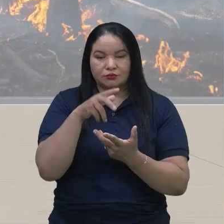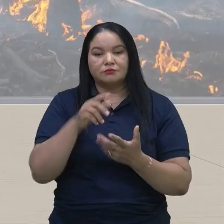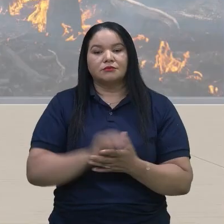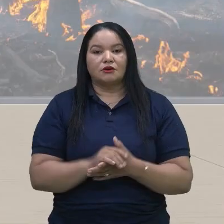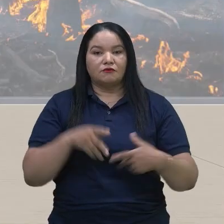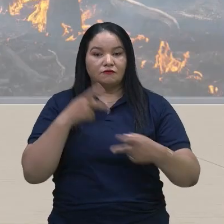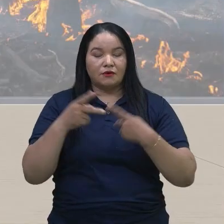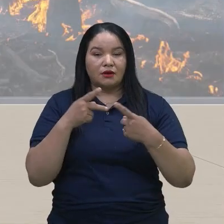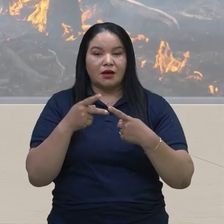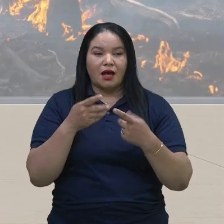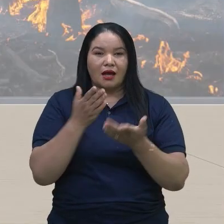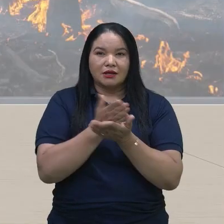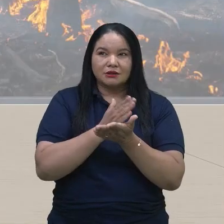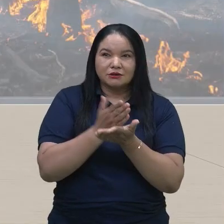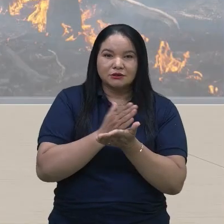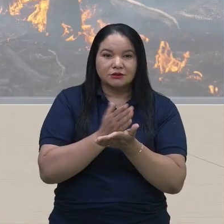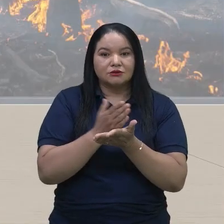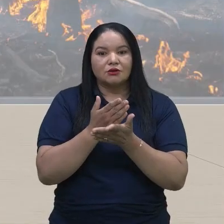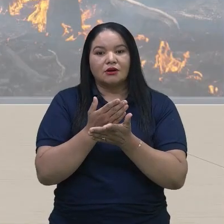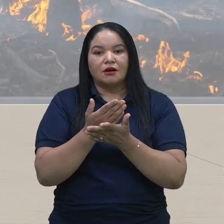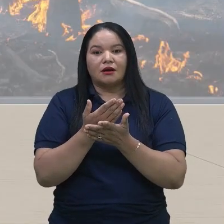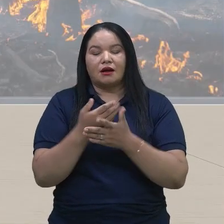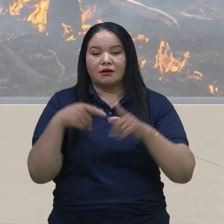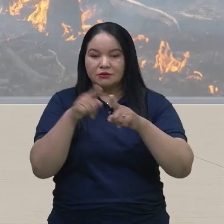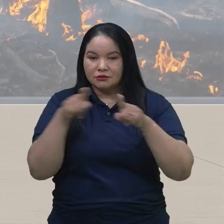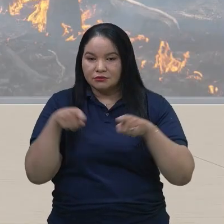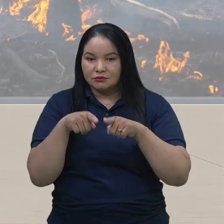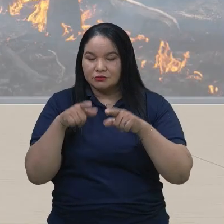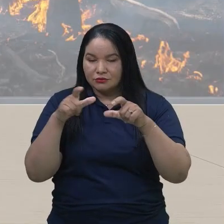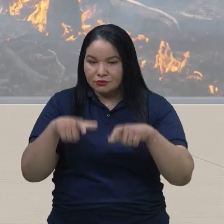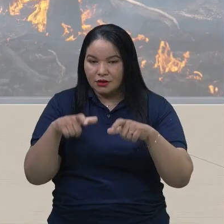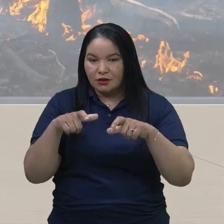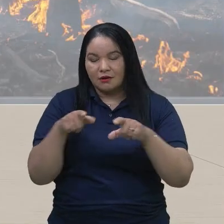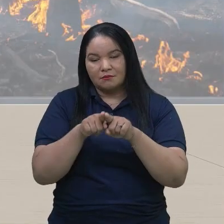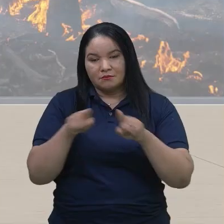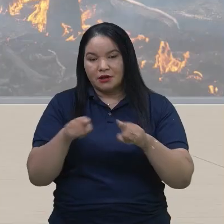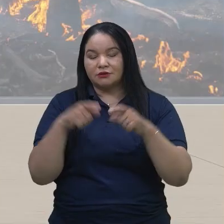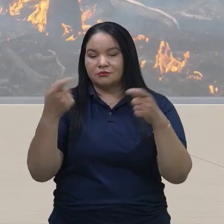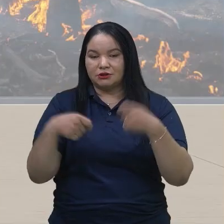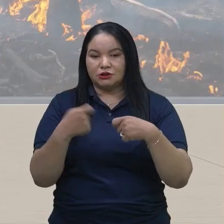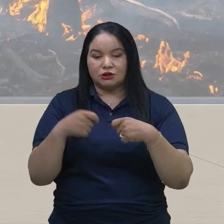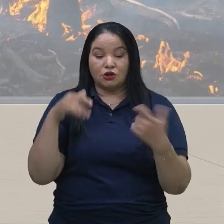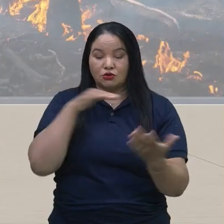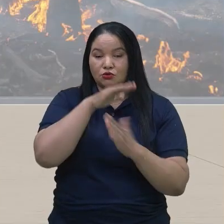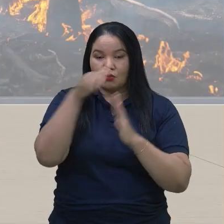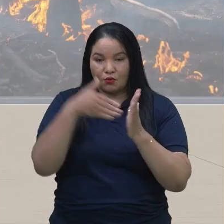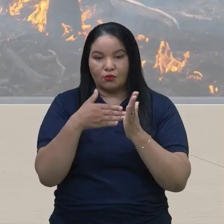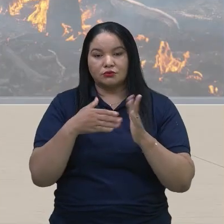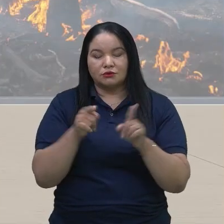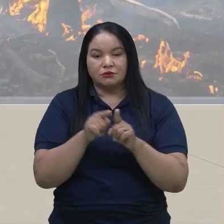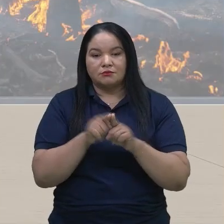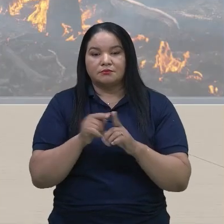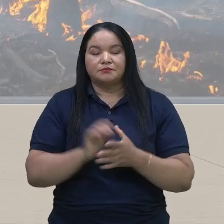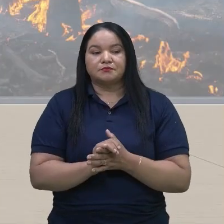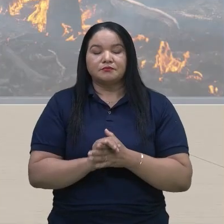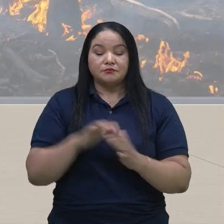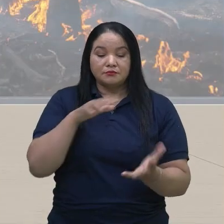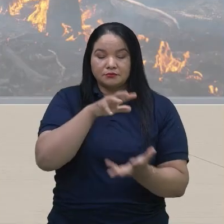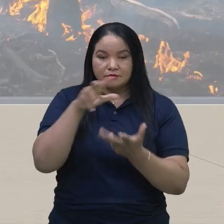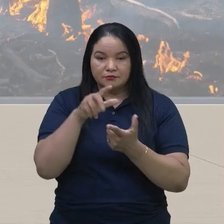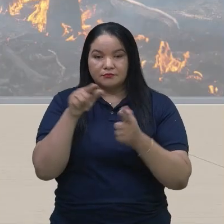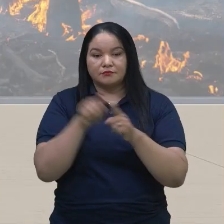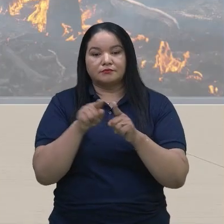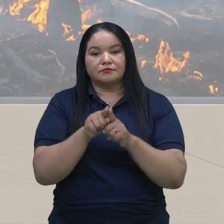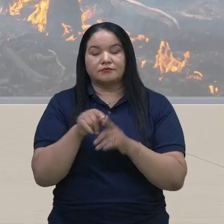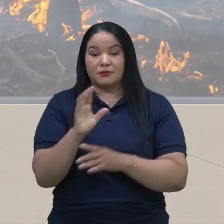desses limites territoriais, né? E a gente tem também, como pontuamos lá no início, né, essa cooperação global, né? A questão